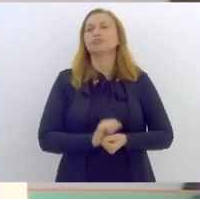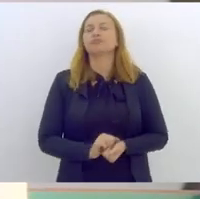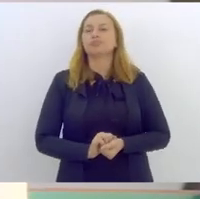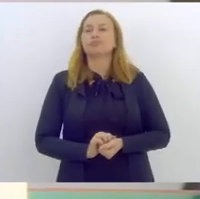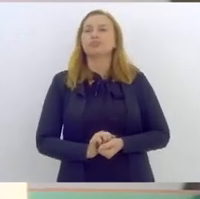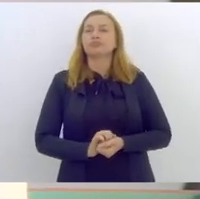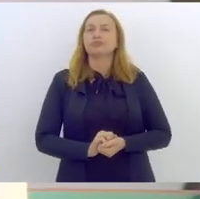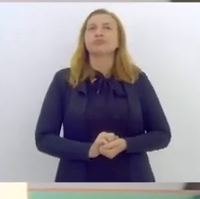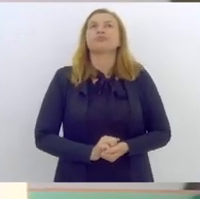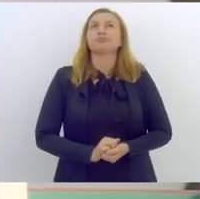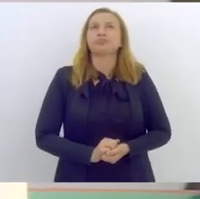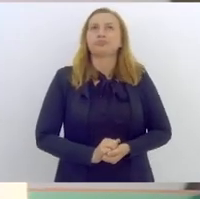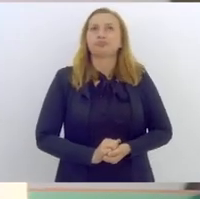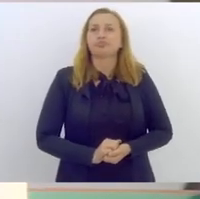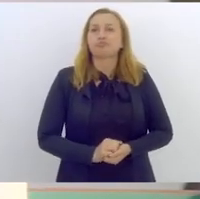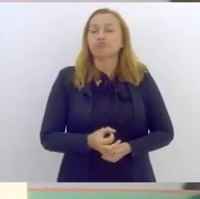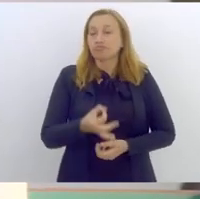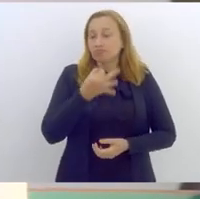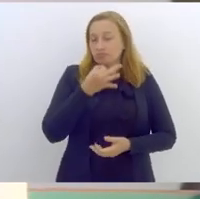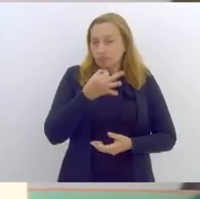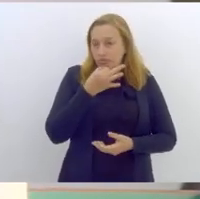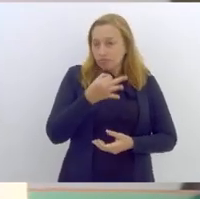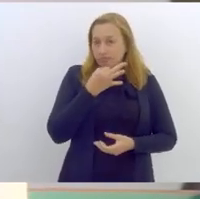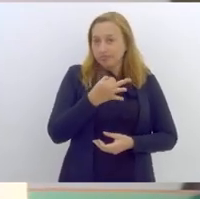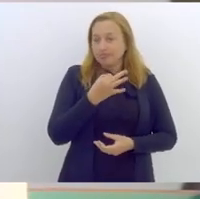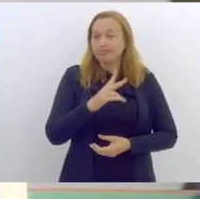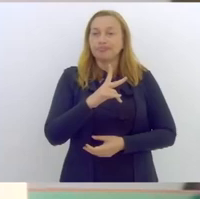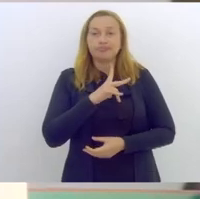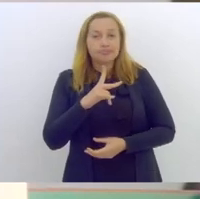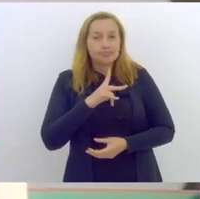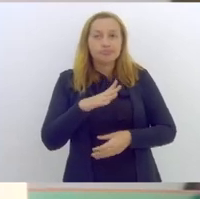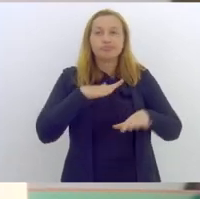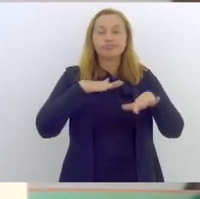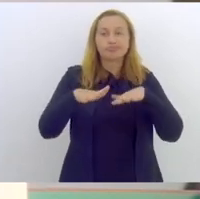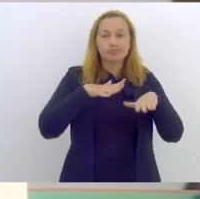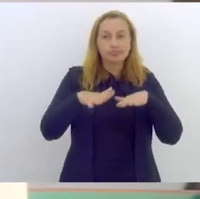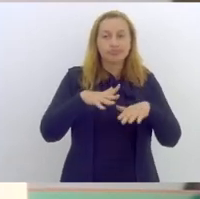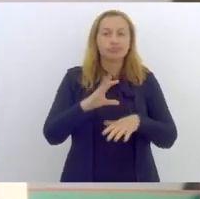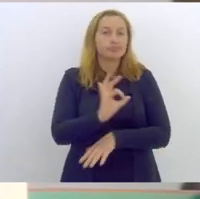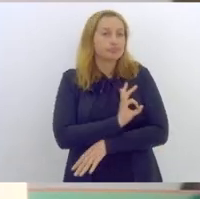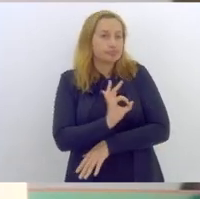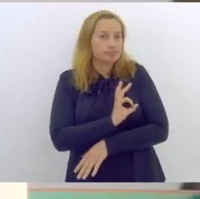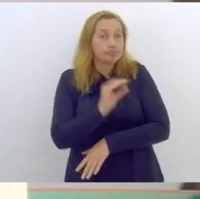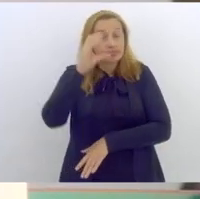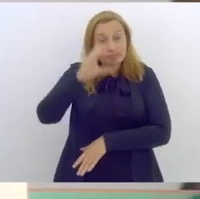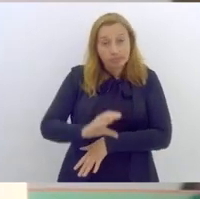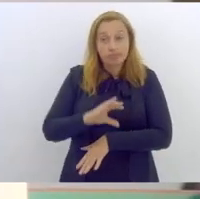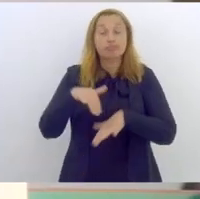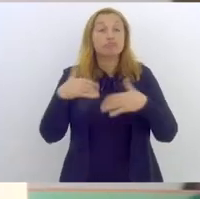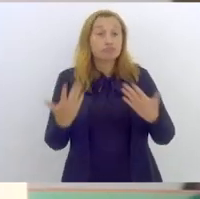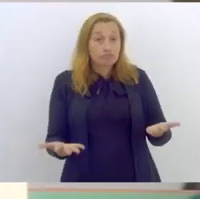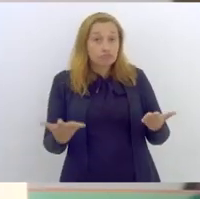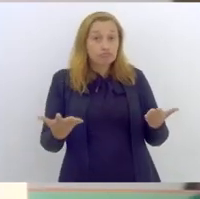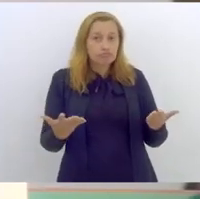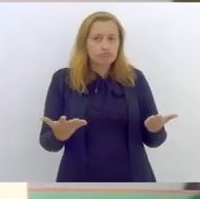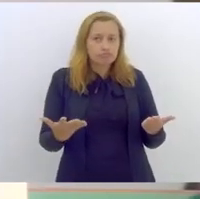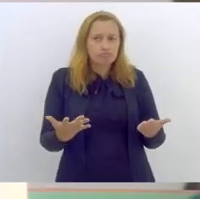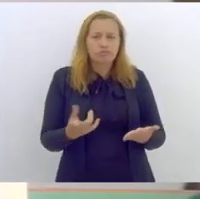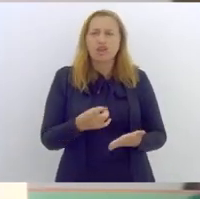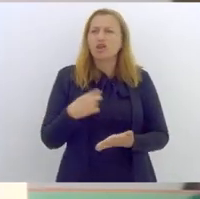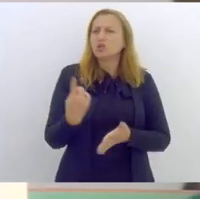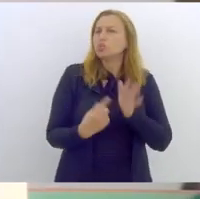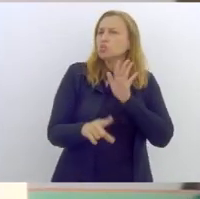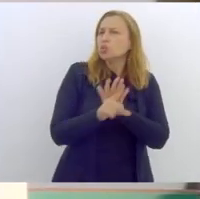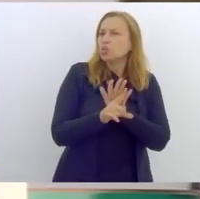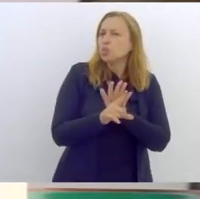é foi até uma sugestão trazida pelo próprio movimento dos policiais civis então e a nossa